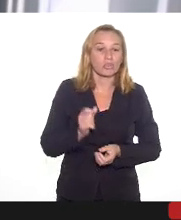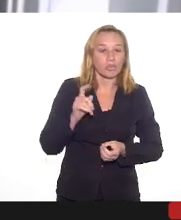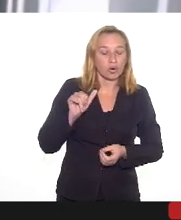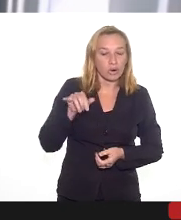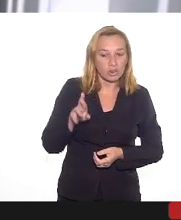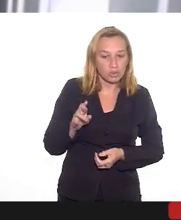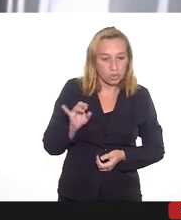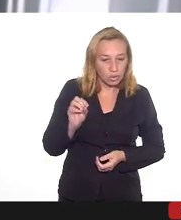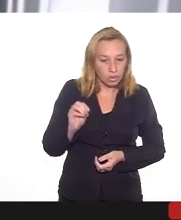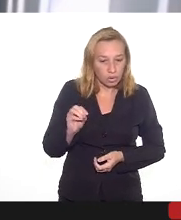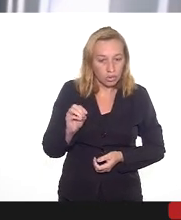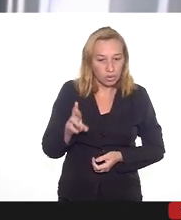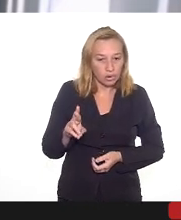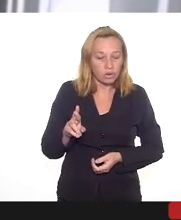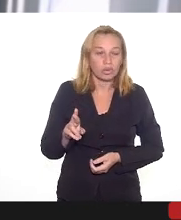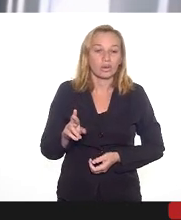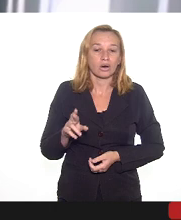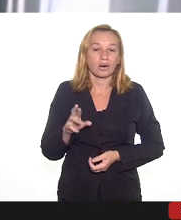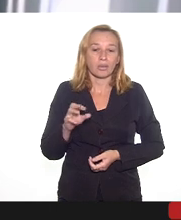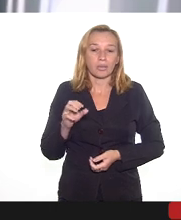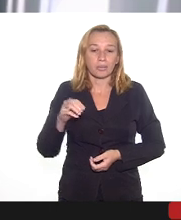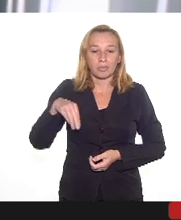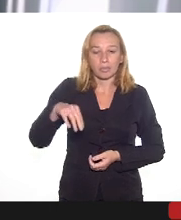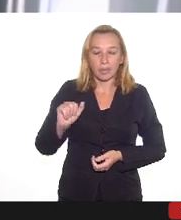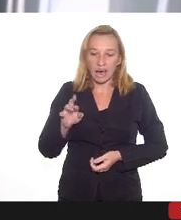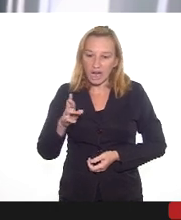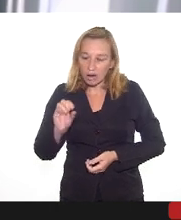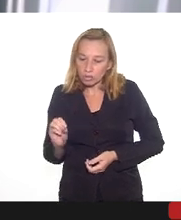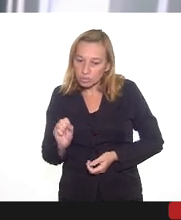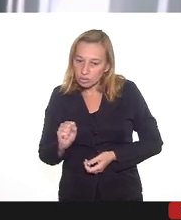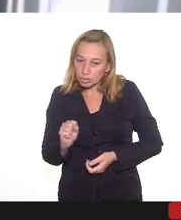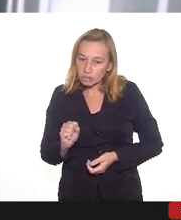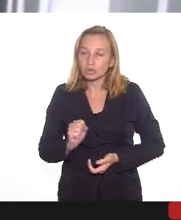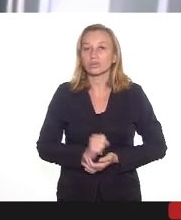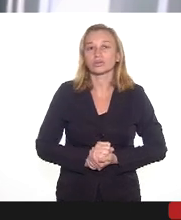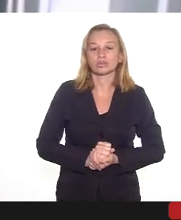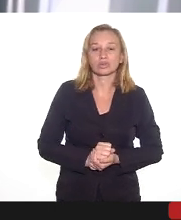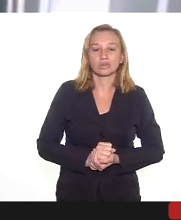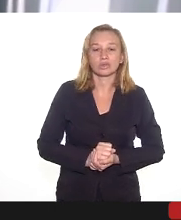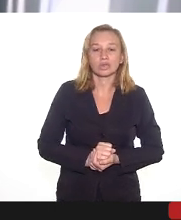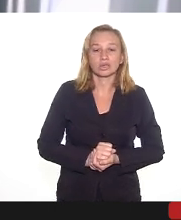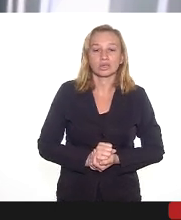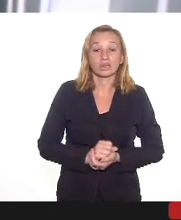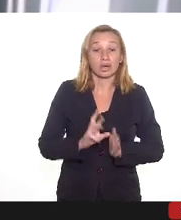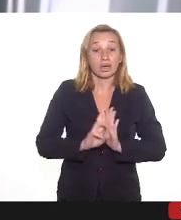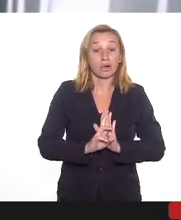procurador Marcos Vinícius,